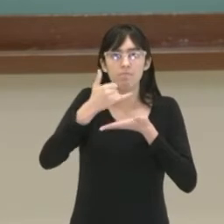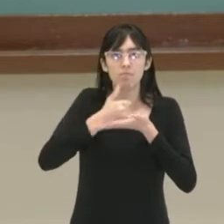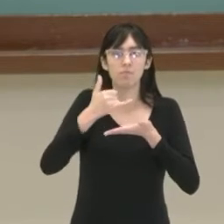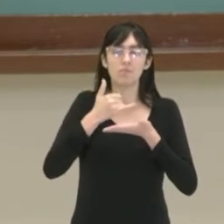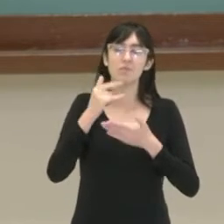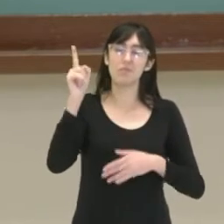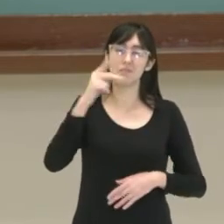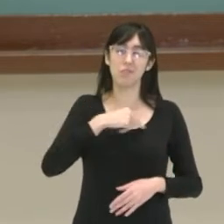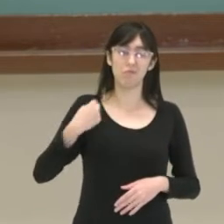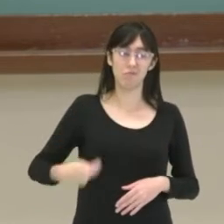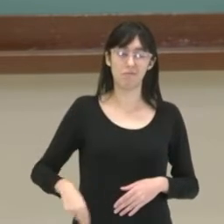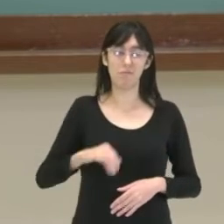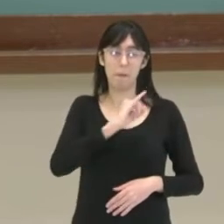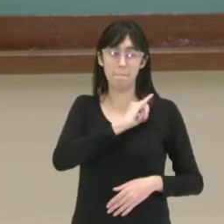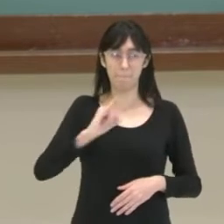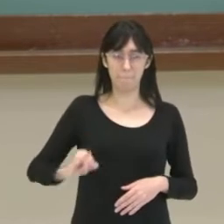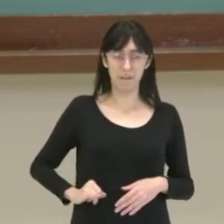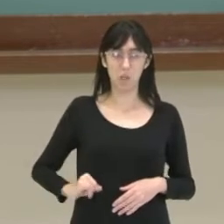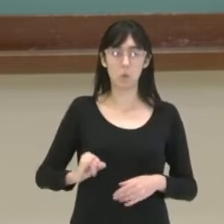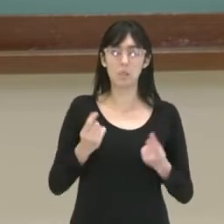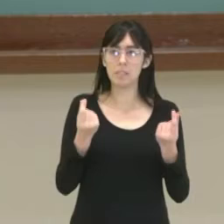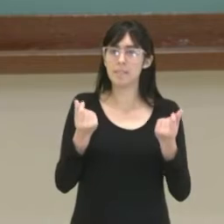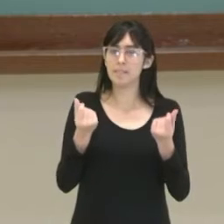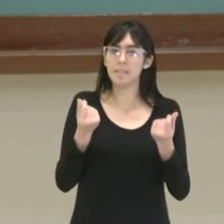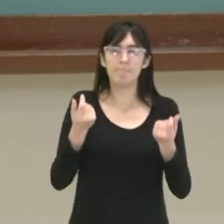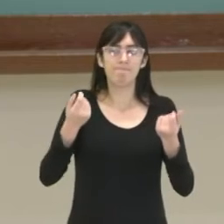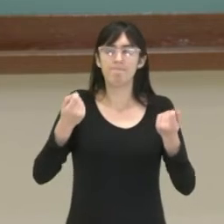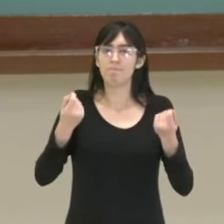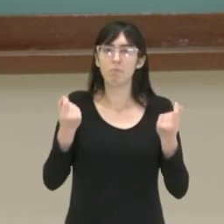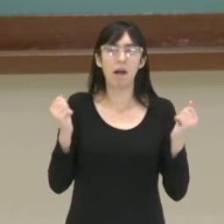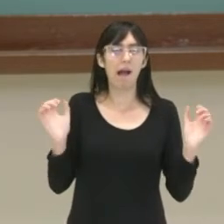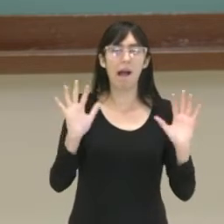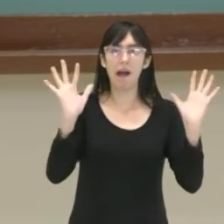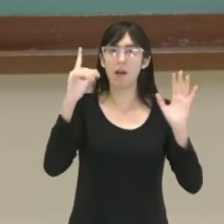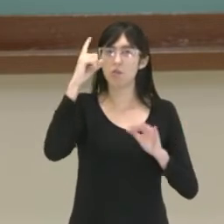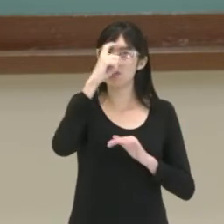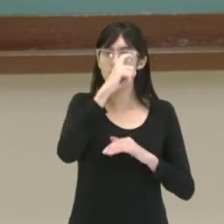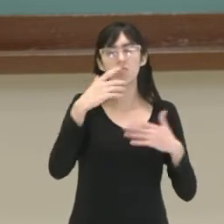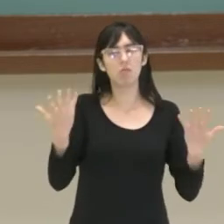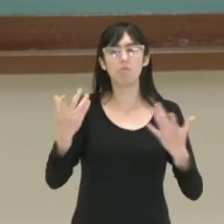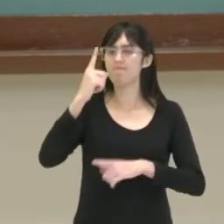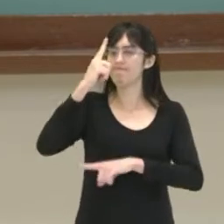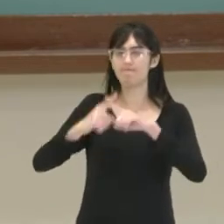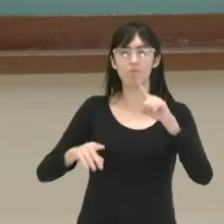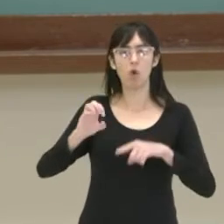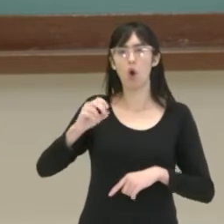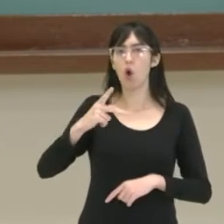Chinês. O imperador decide proibir o ópio, por volta de em